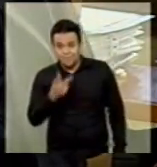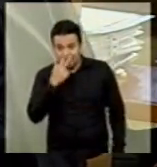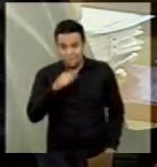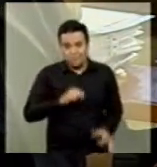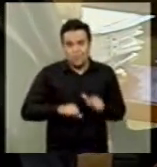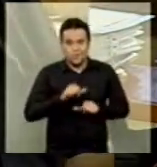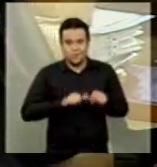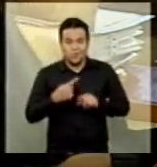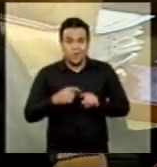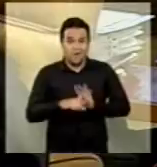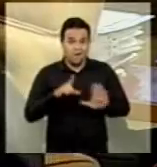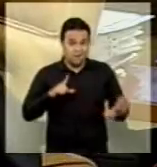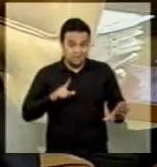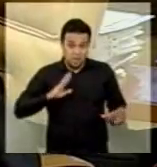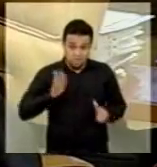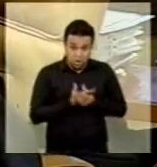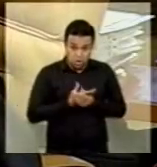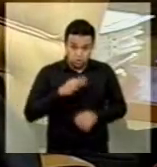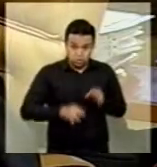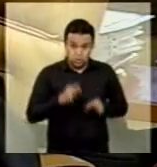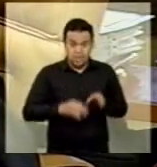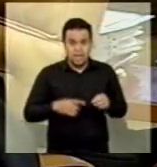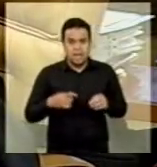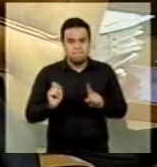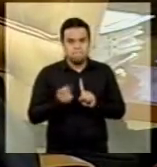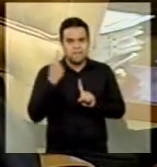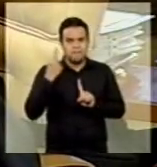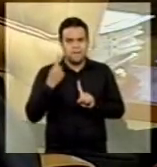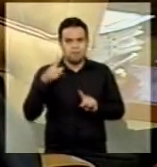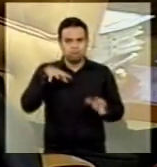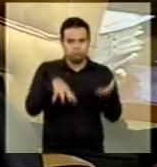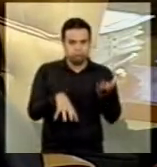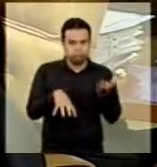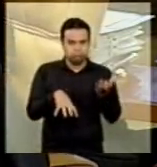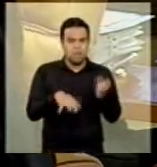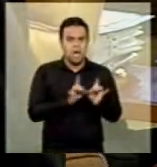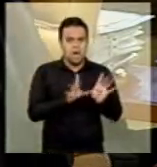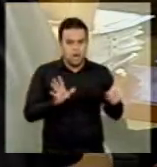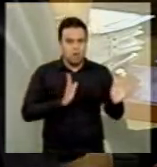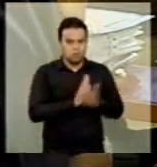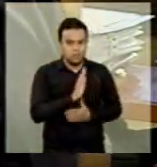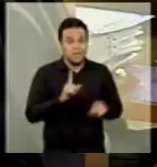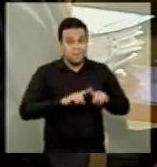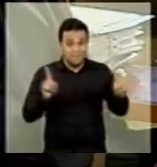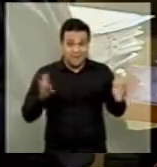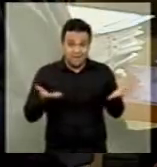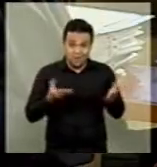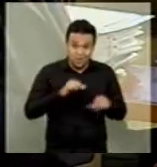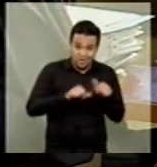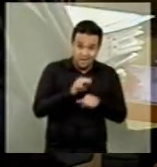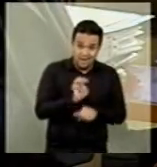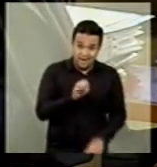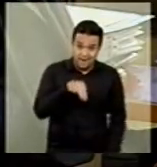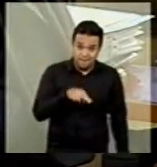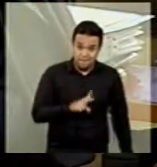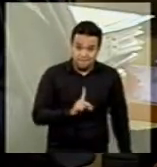se processar e julgar, era necessário a autorização da respectiva casa. Com a emenda 35 de